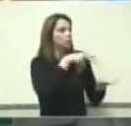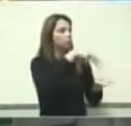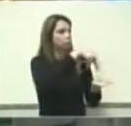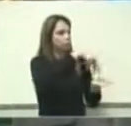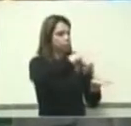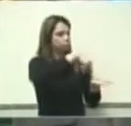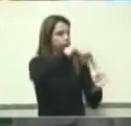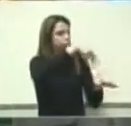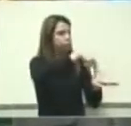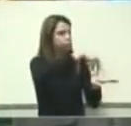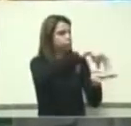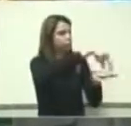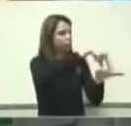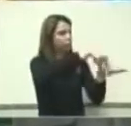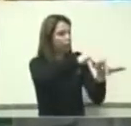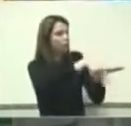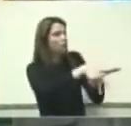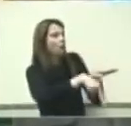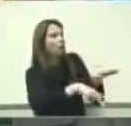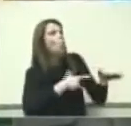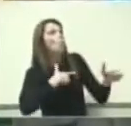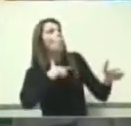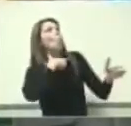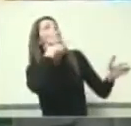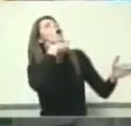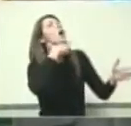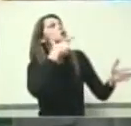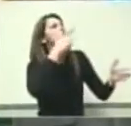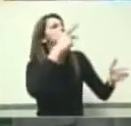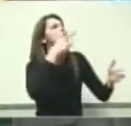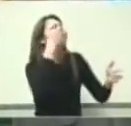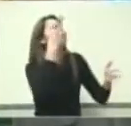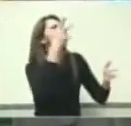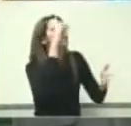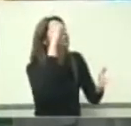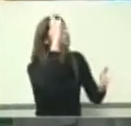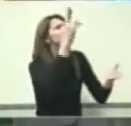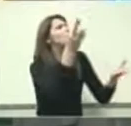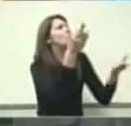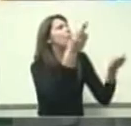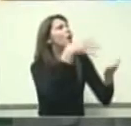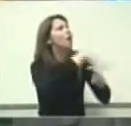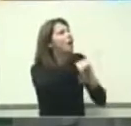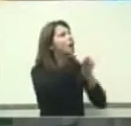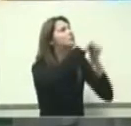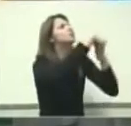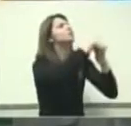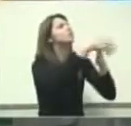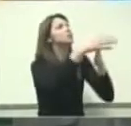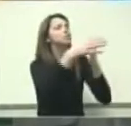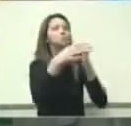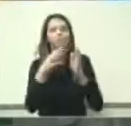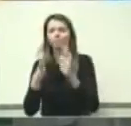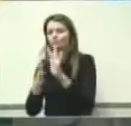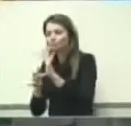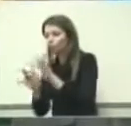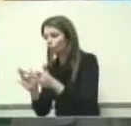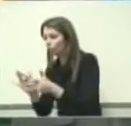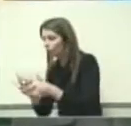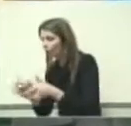começando a ir para o fundo clamor dizendo Senhor salva-me e logo Jesus